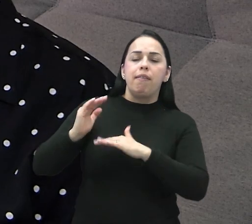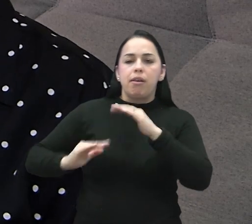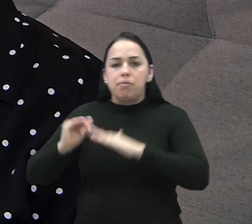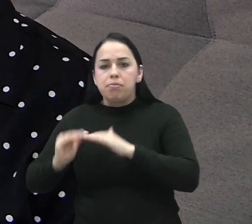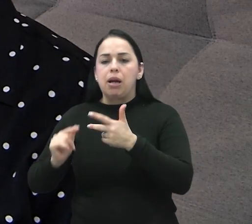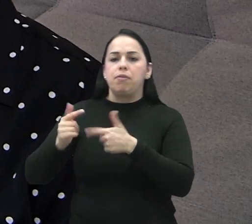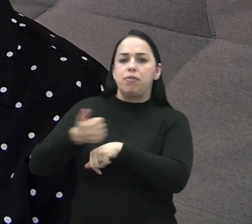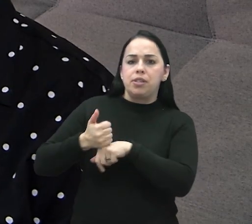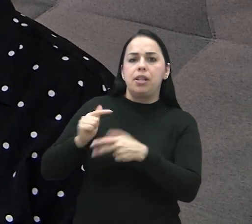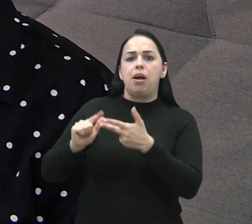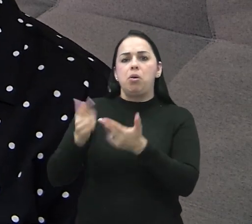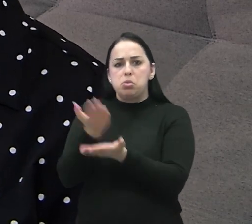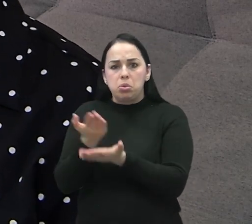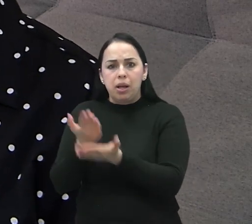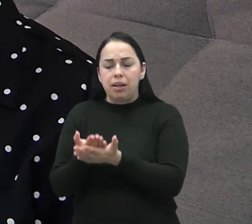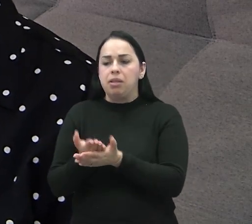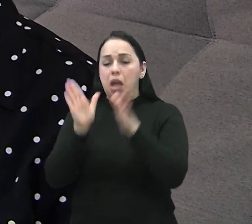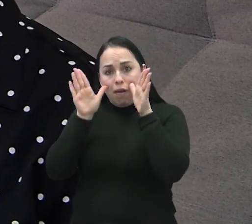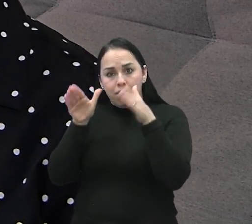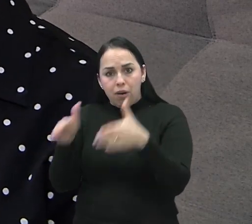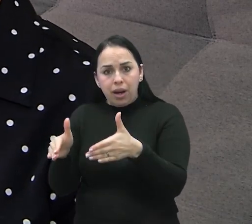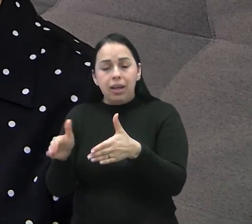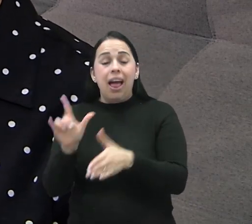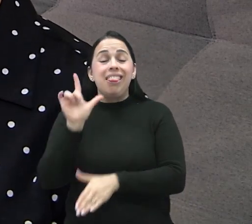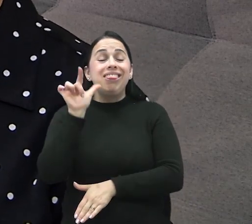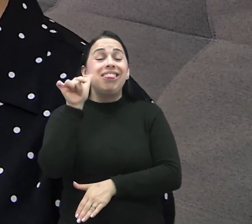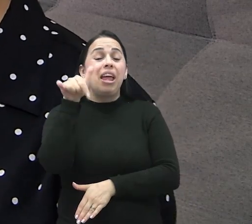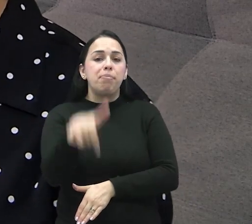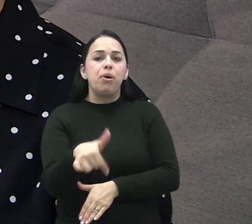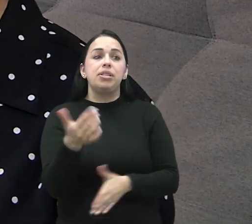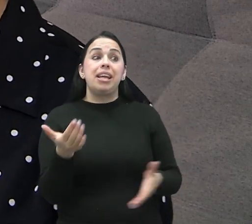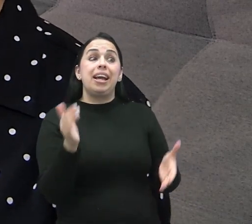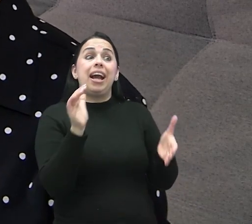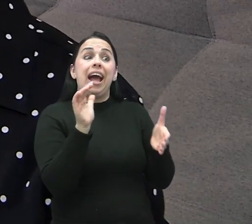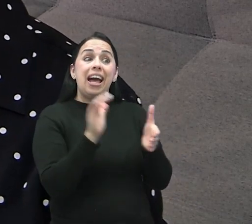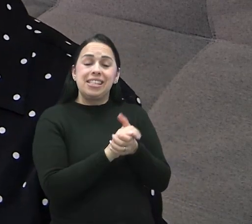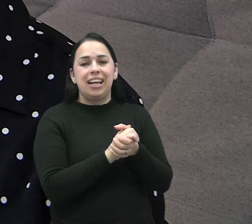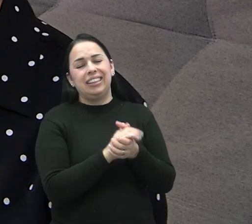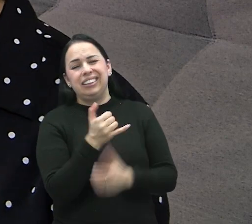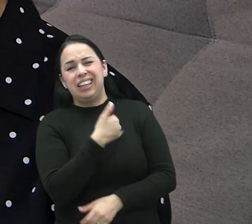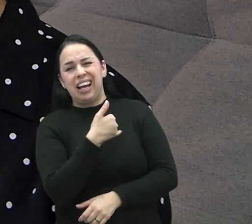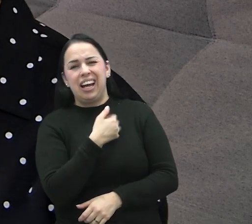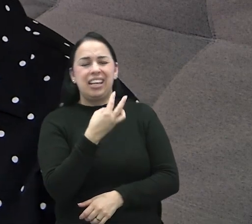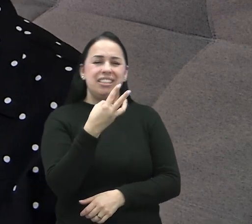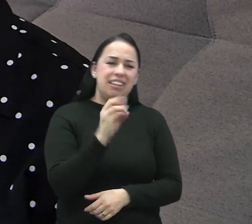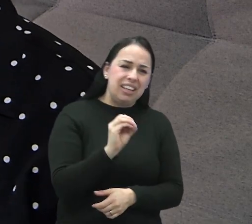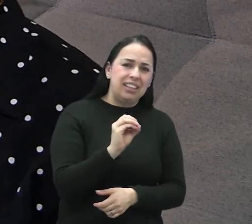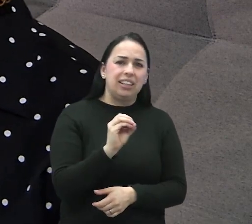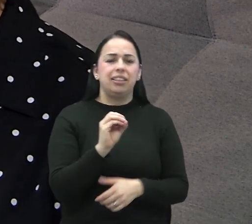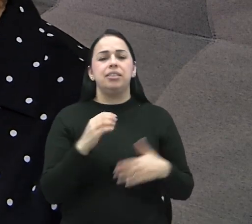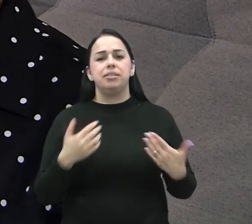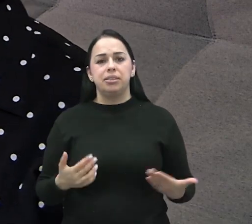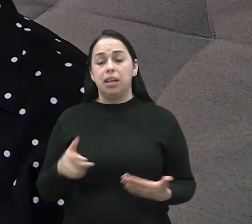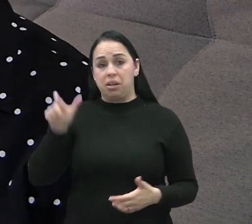viagem, realizações pessoais. Eu investi muito nisso e realmente só fui começar a pensar em casamento já perto dos